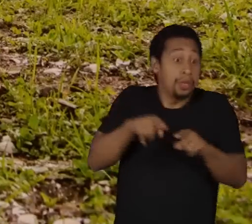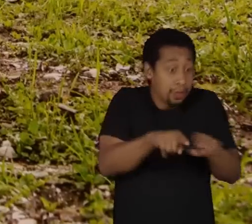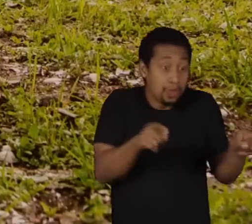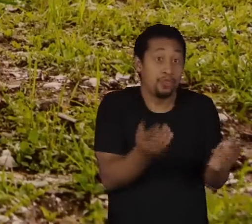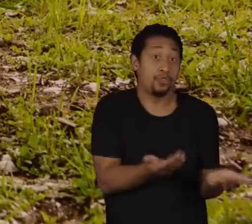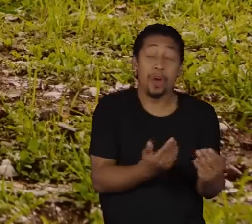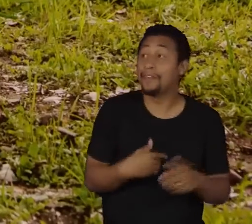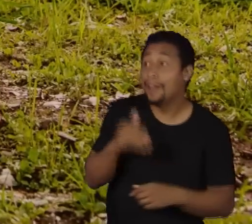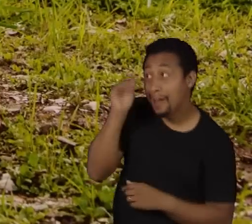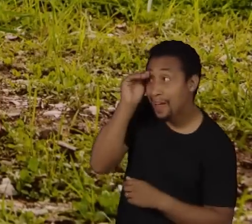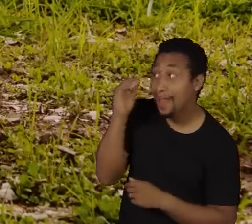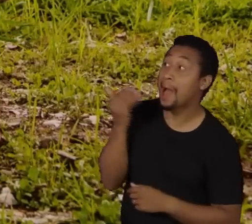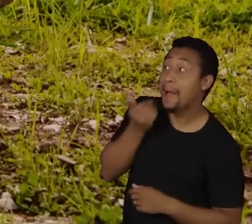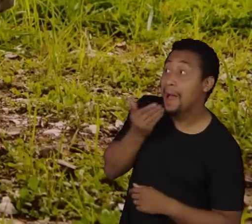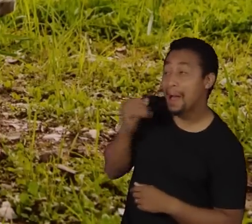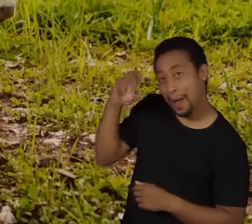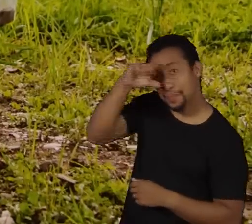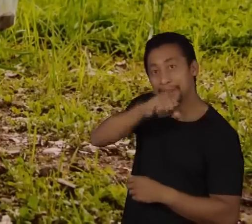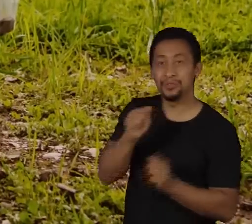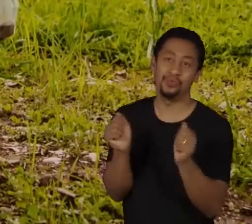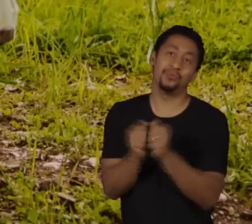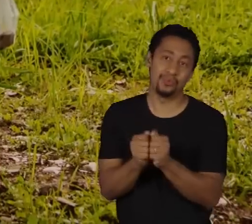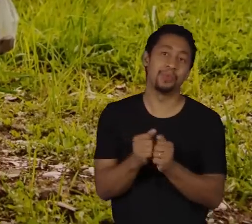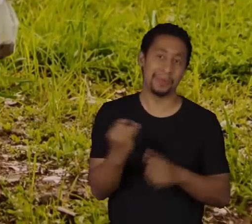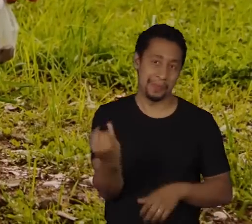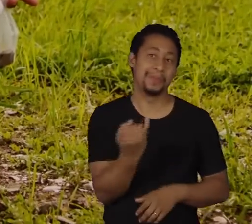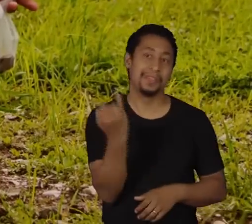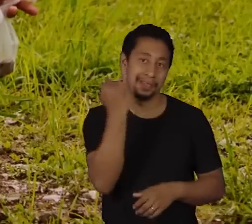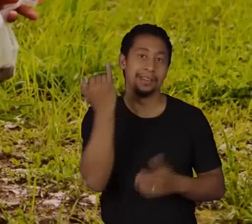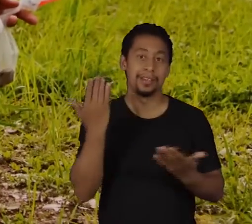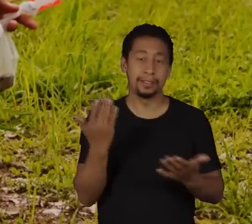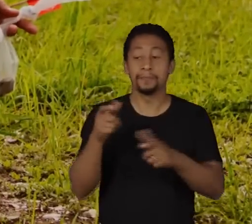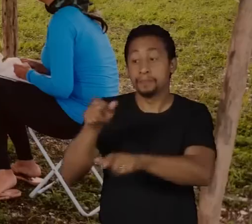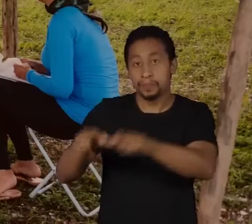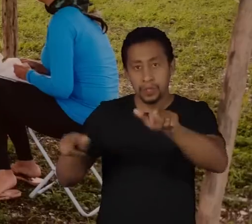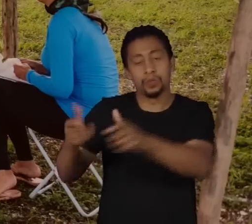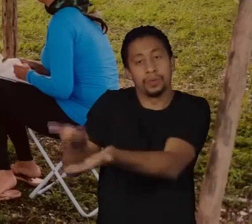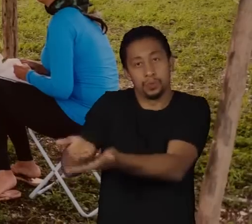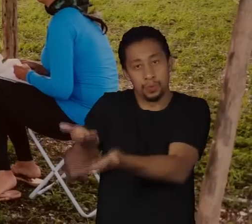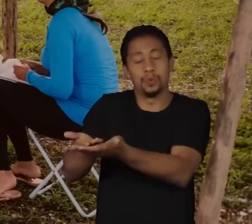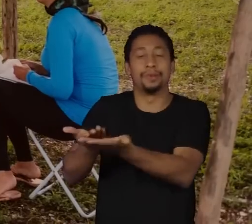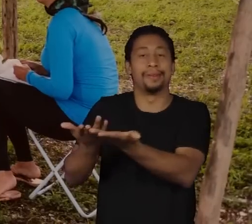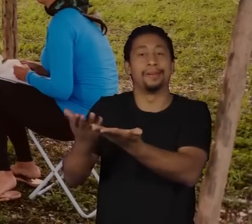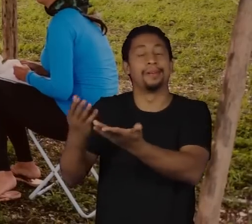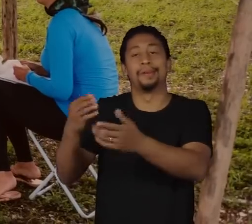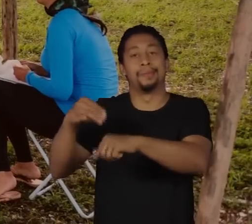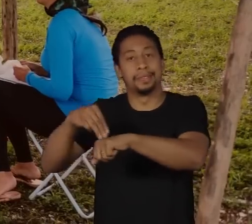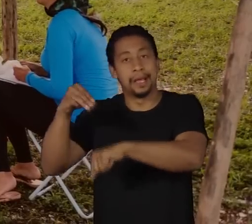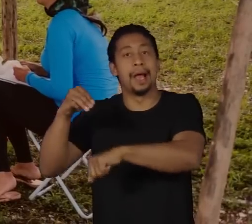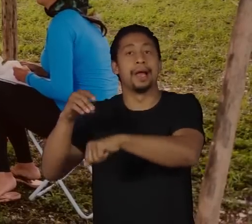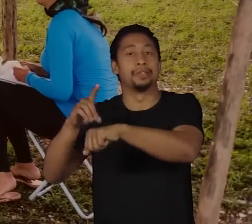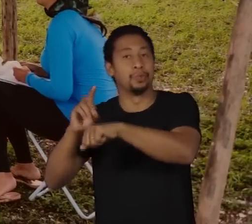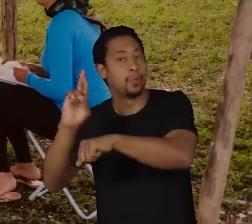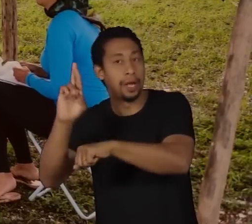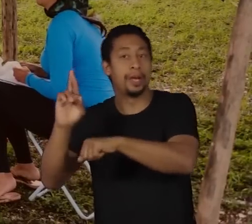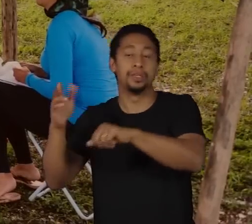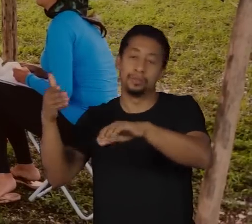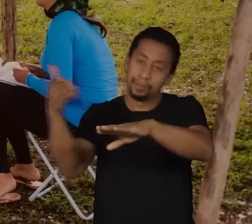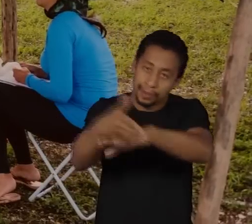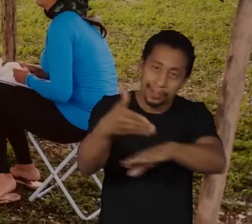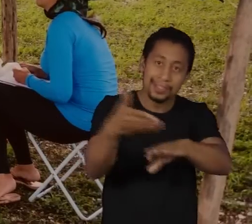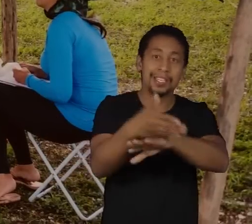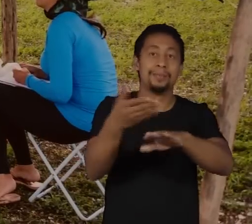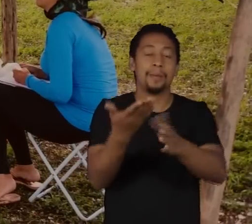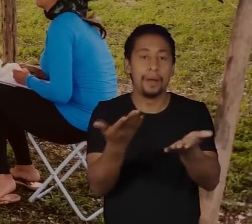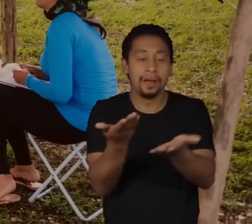da geração. Os jovens vão juntos com os nossos alunos de graduação e de mestrado para realizarem as entrevistas, coletarem